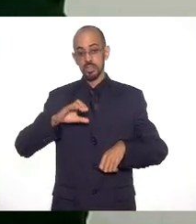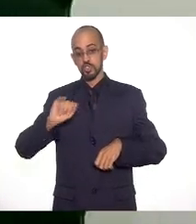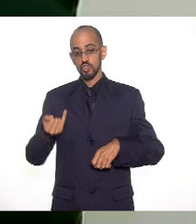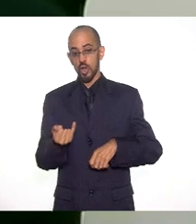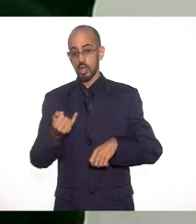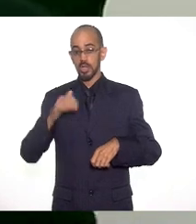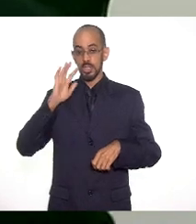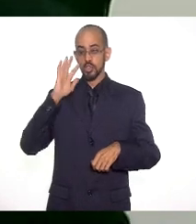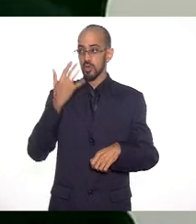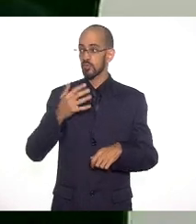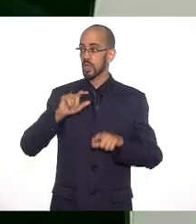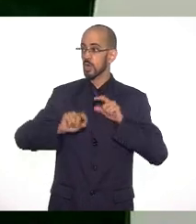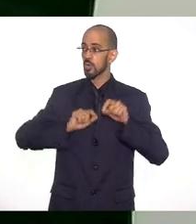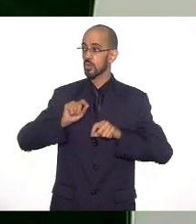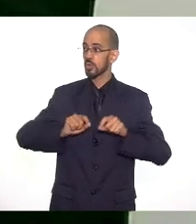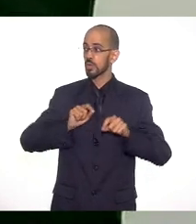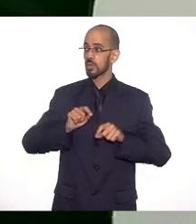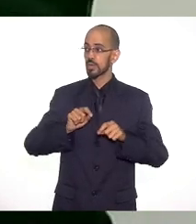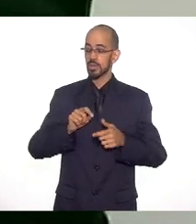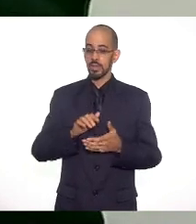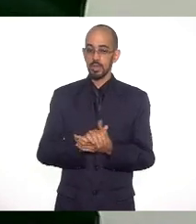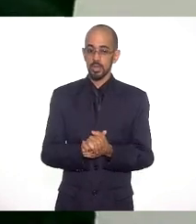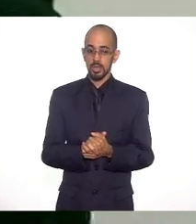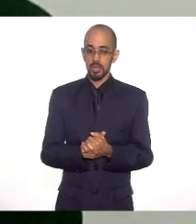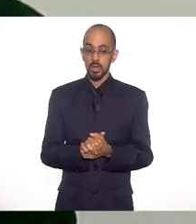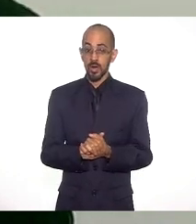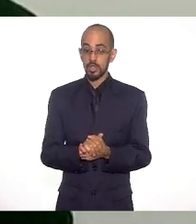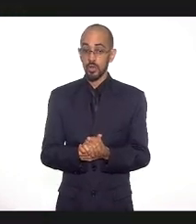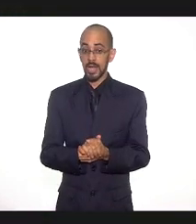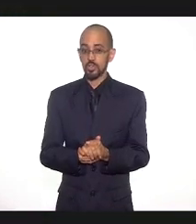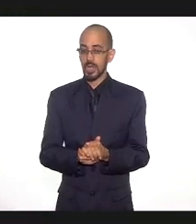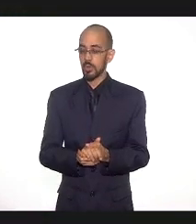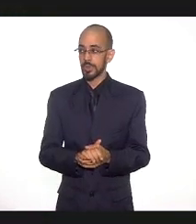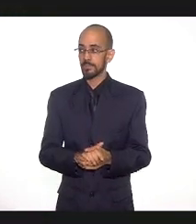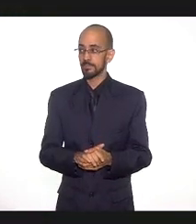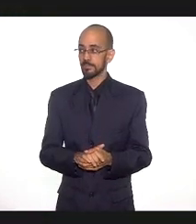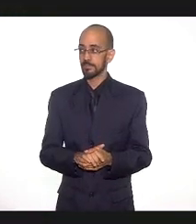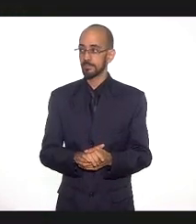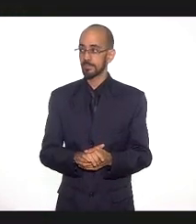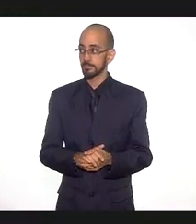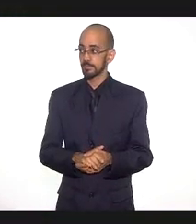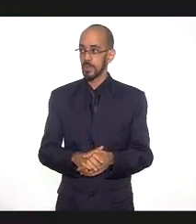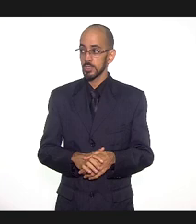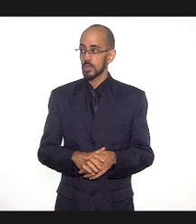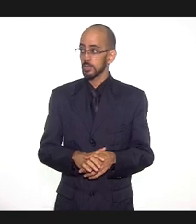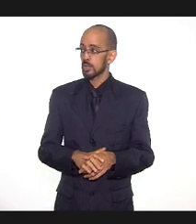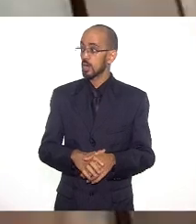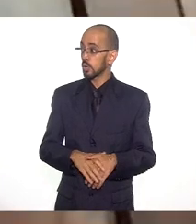apenas a não anexação e votar o projeto do... Mas isso a gente não pode decidir.